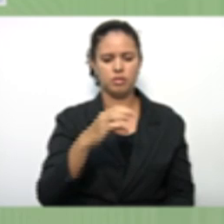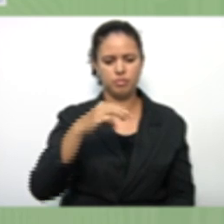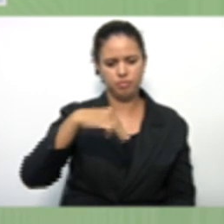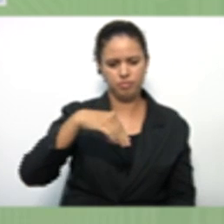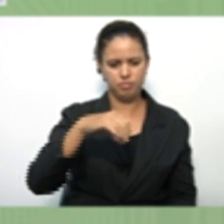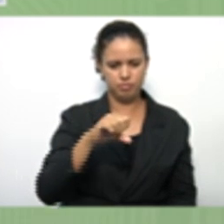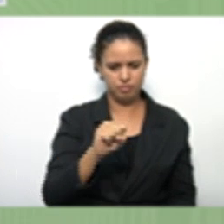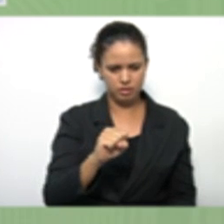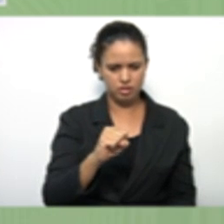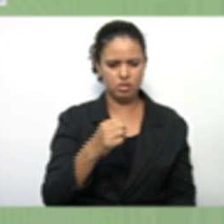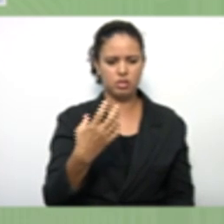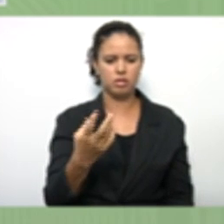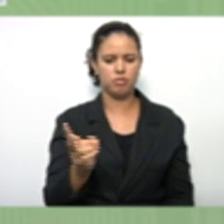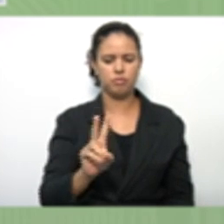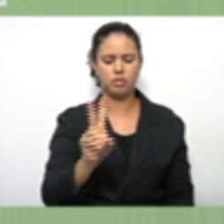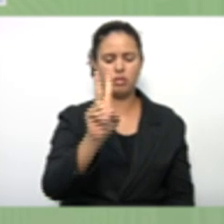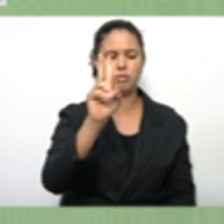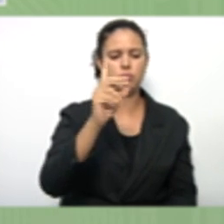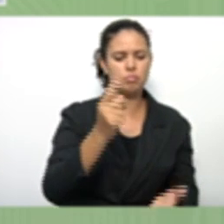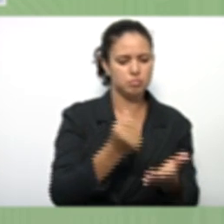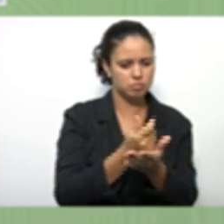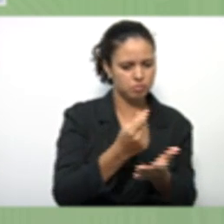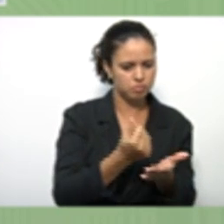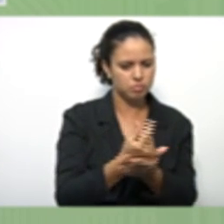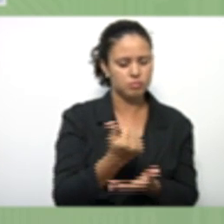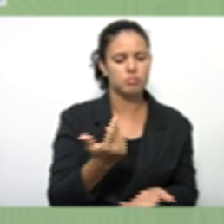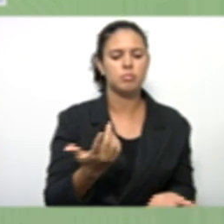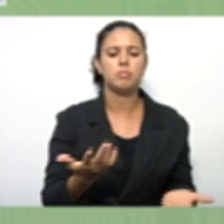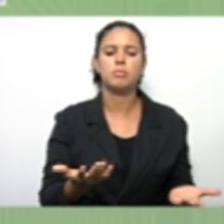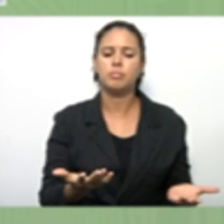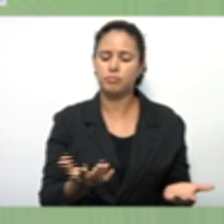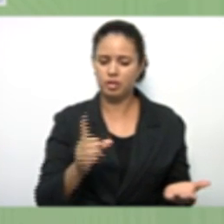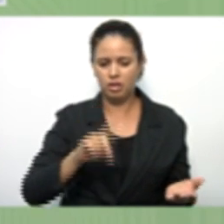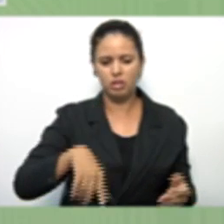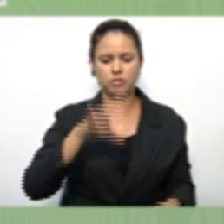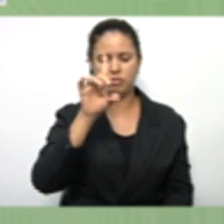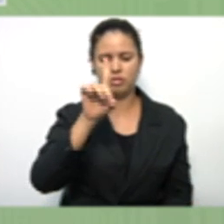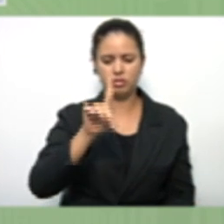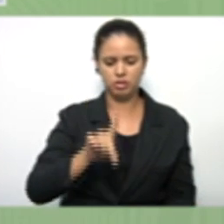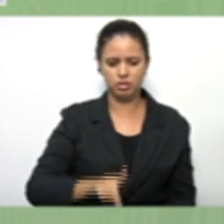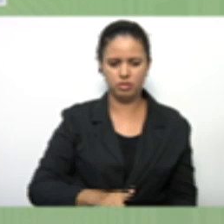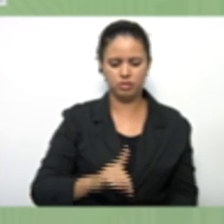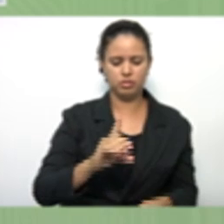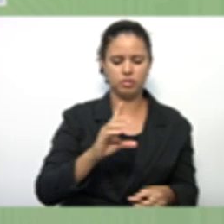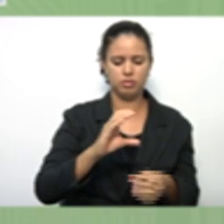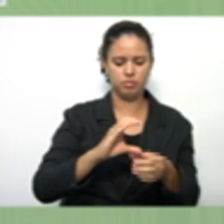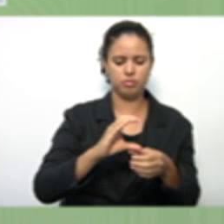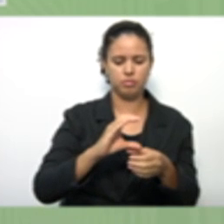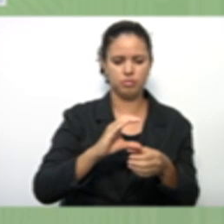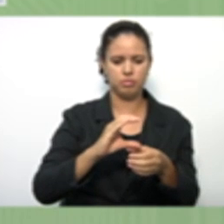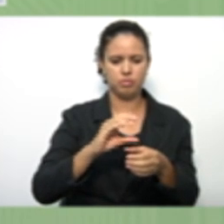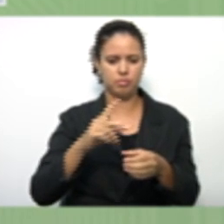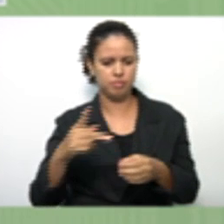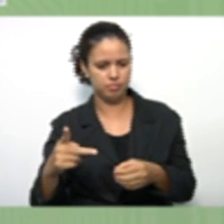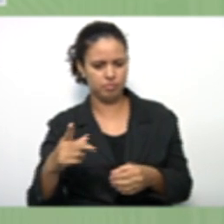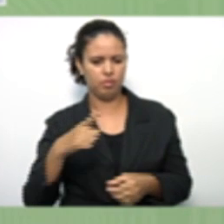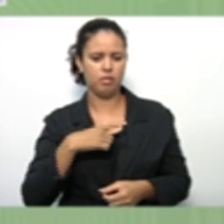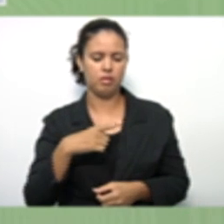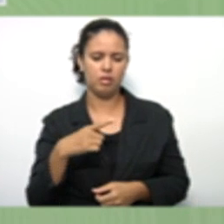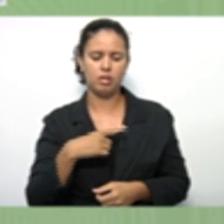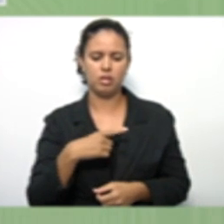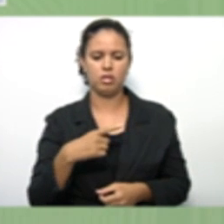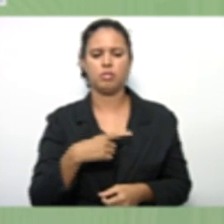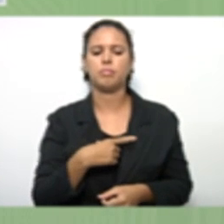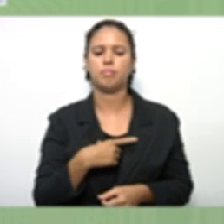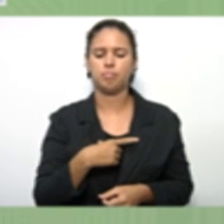a receber. Nada mais é do que o direito que aquela cooperativa tem que vai receber de